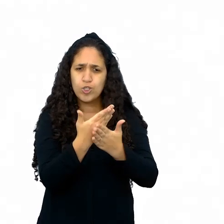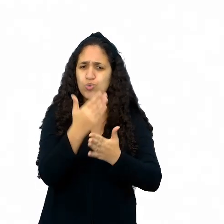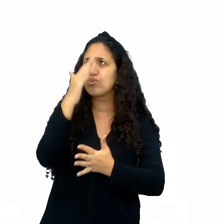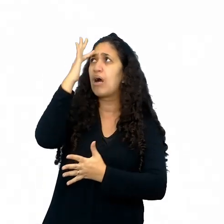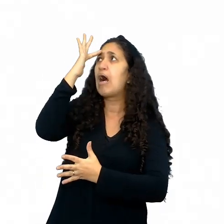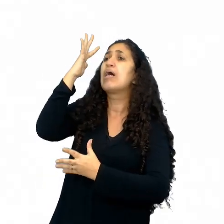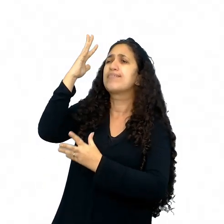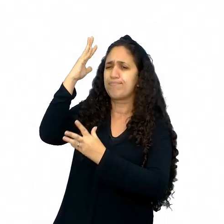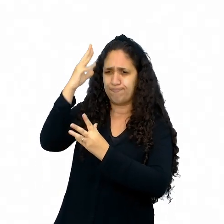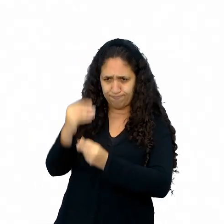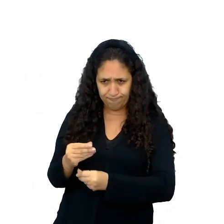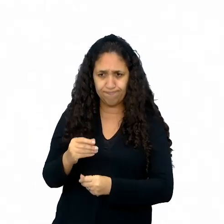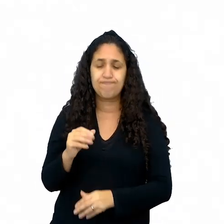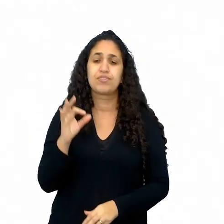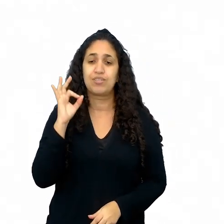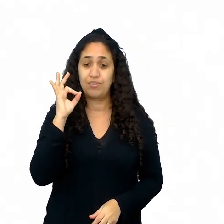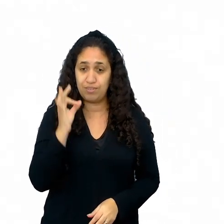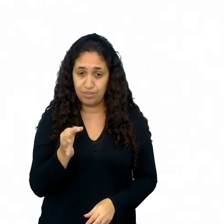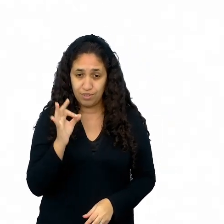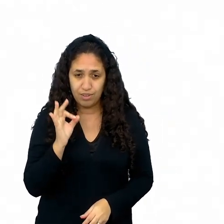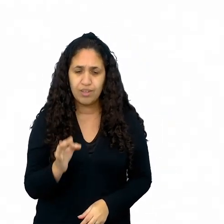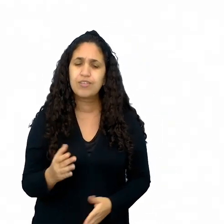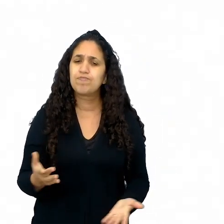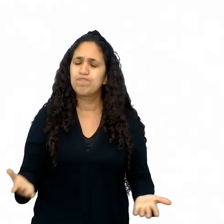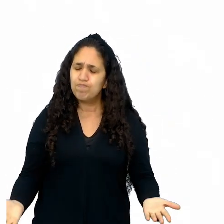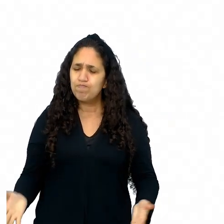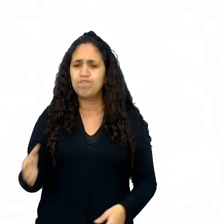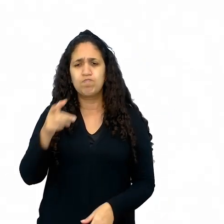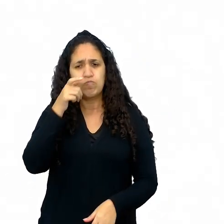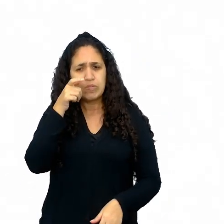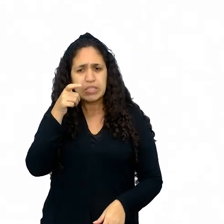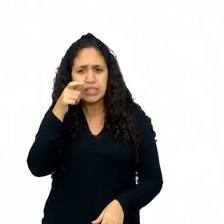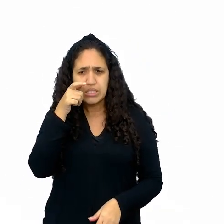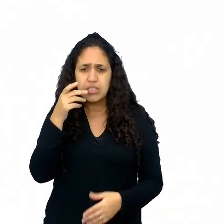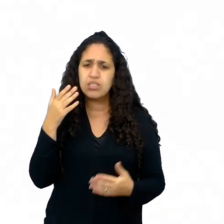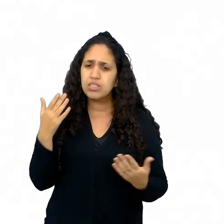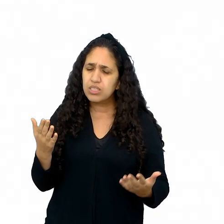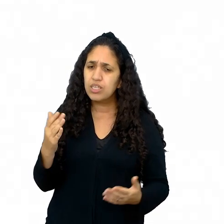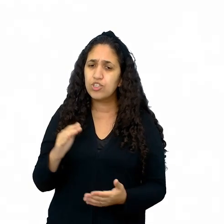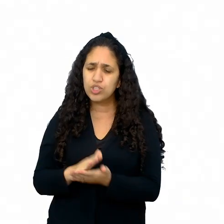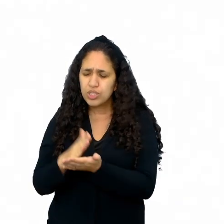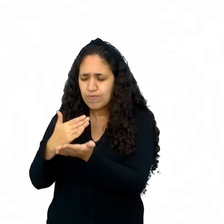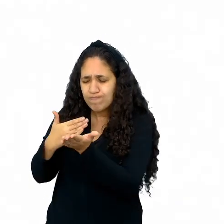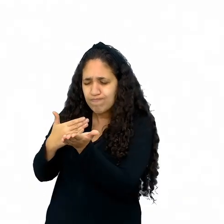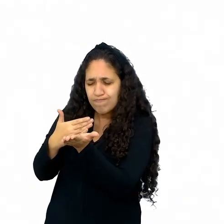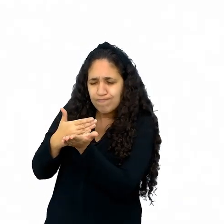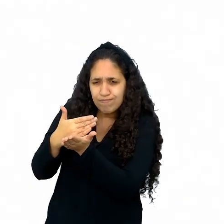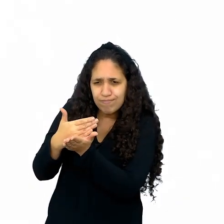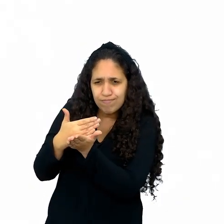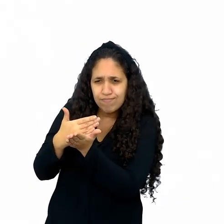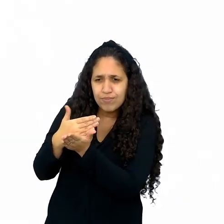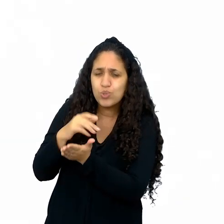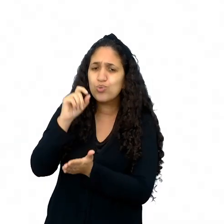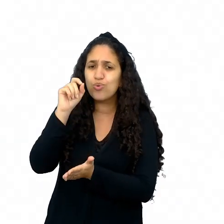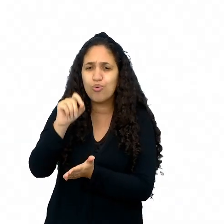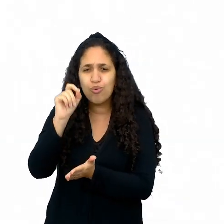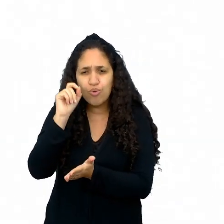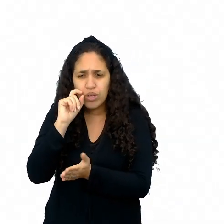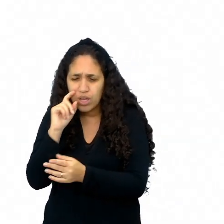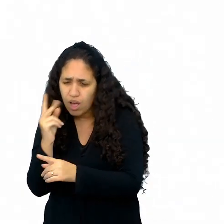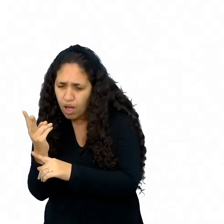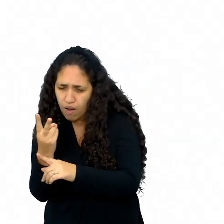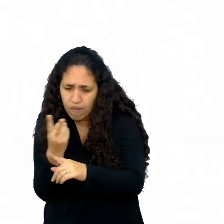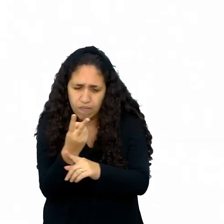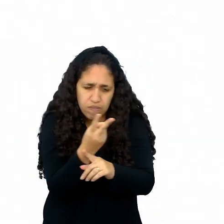nível, ok? Por isso, é tão interessante, tão importante que o início de tudo seja a exploração